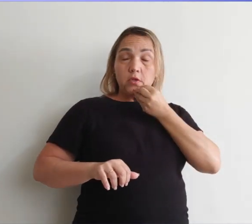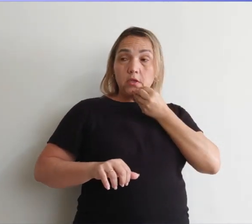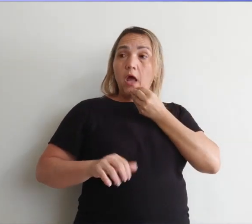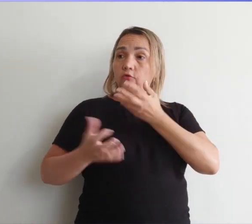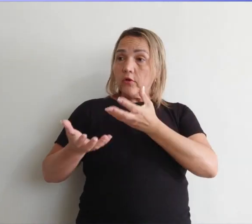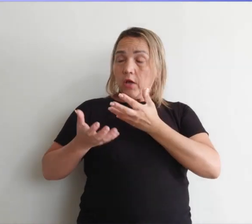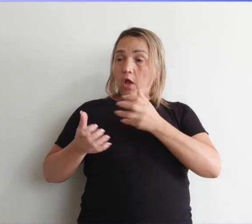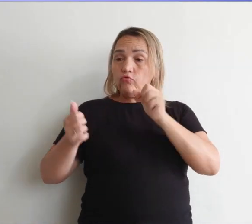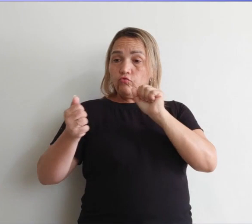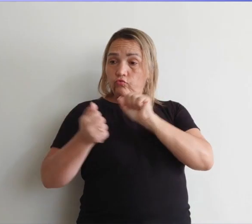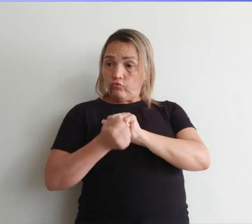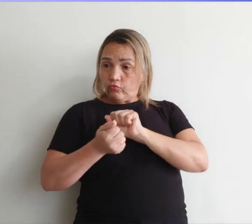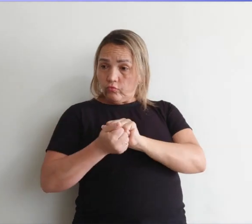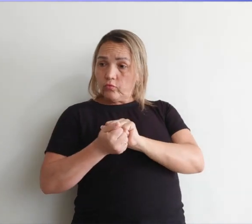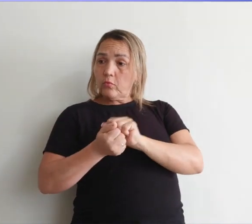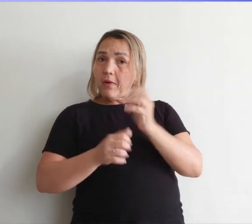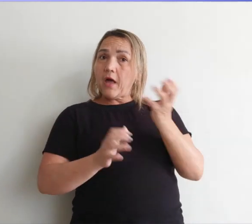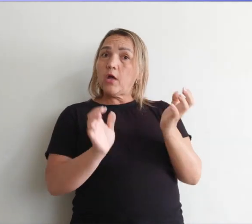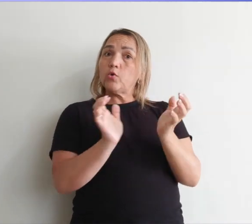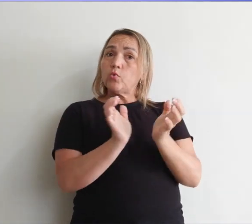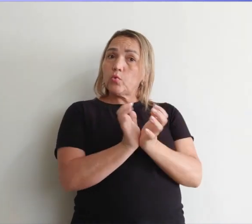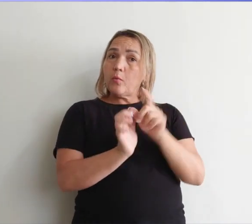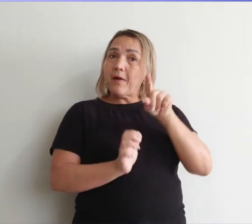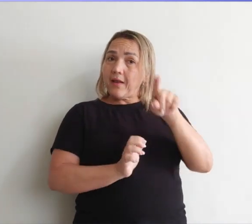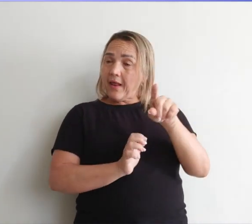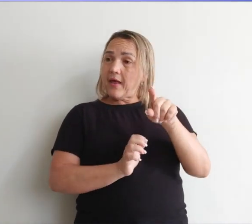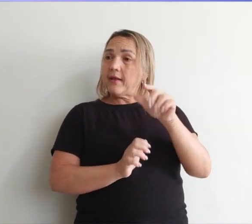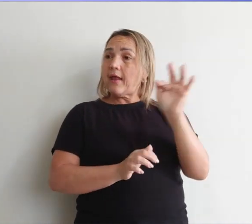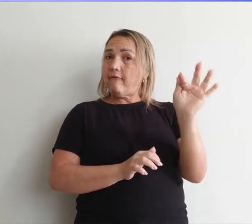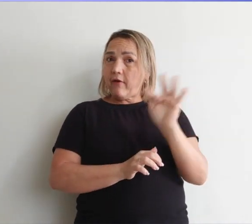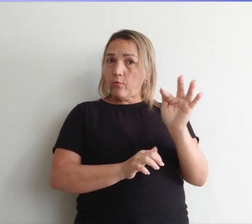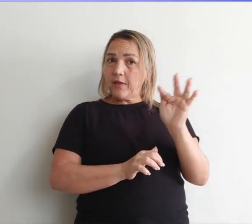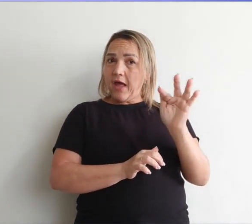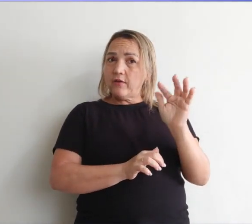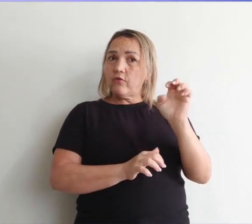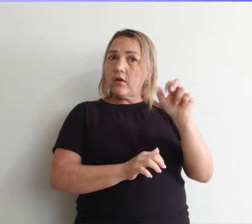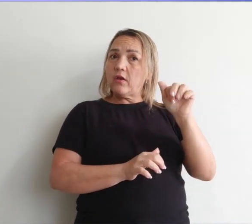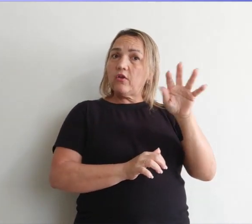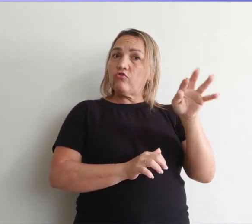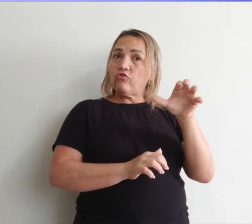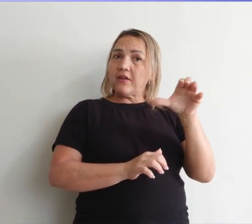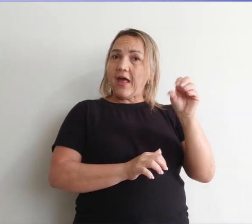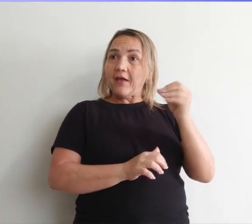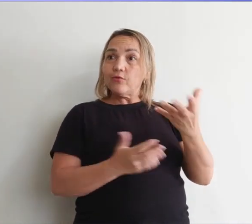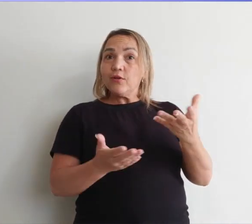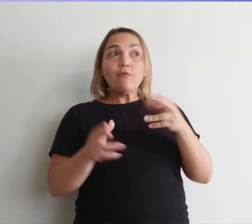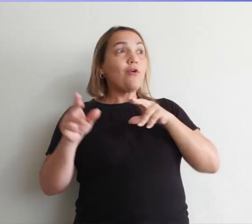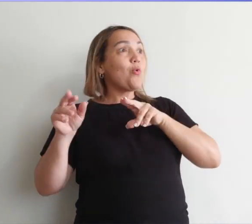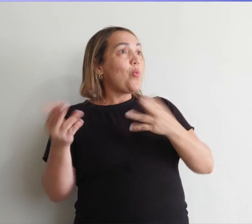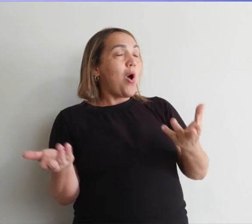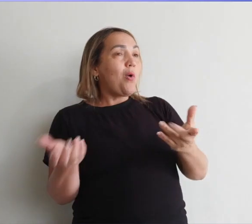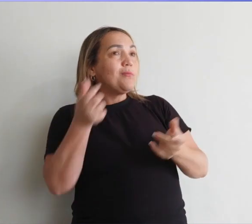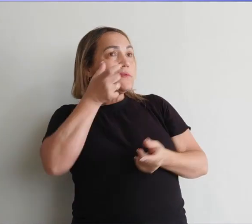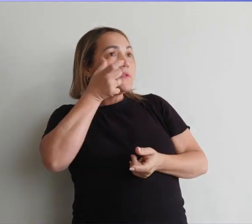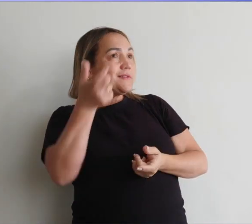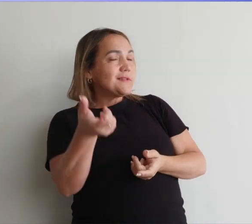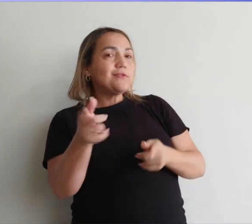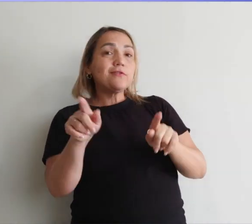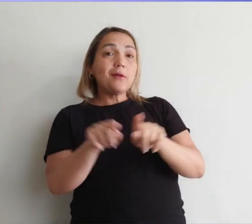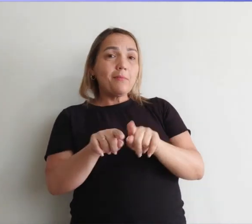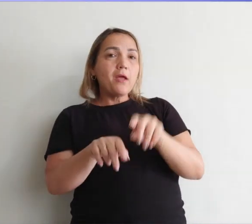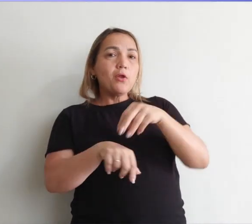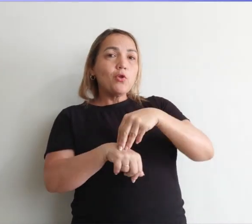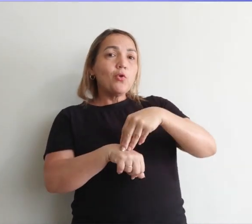fazer também, quer pegar uma turma lá no Estácio? Então foi mais ou menos ao mesmo tempo. E interessante também que é aquela história,